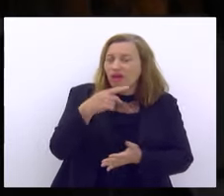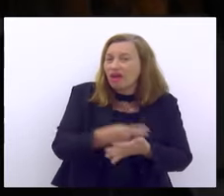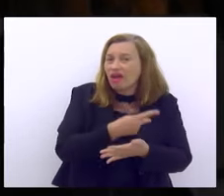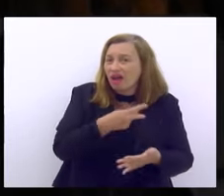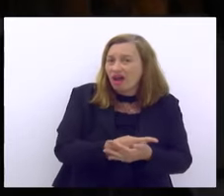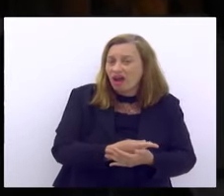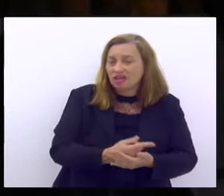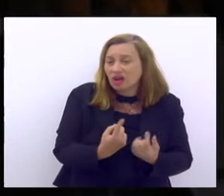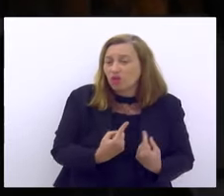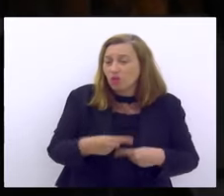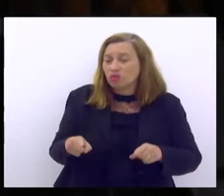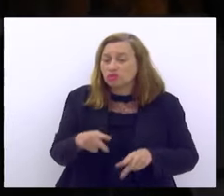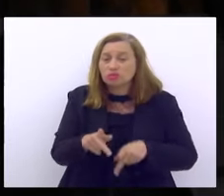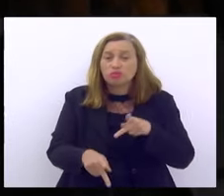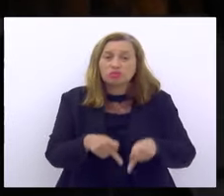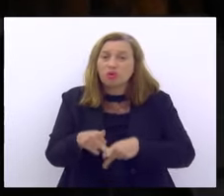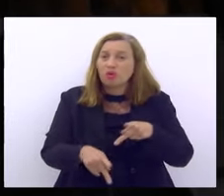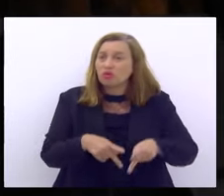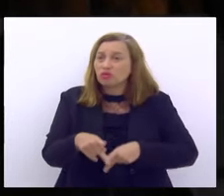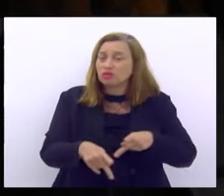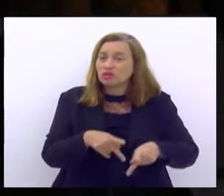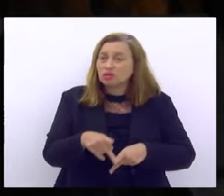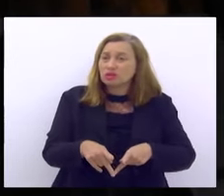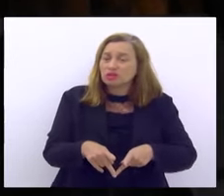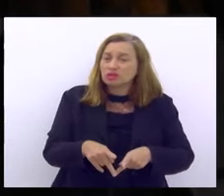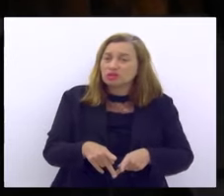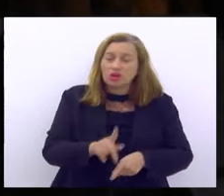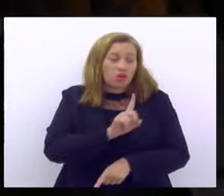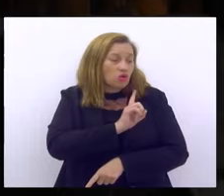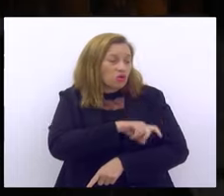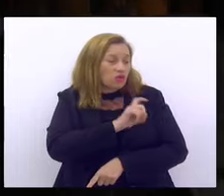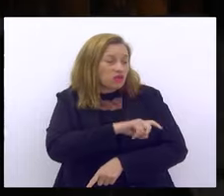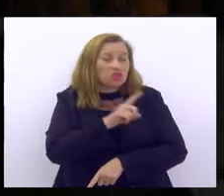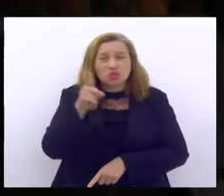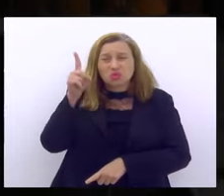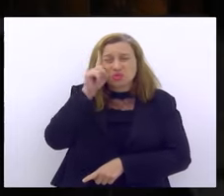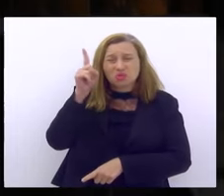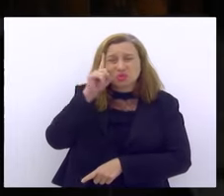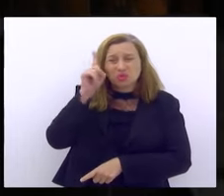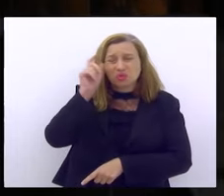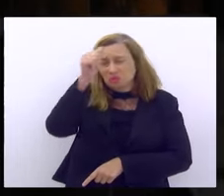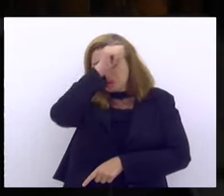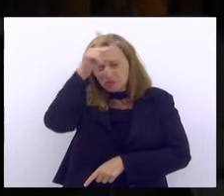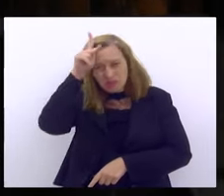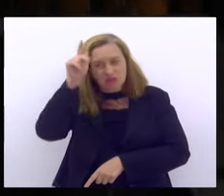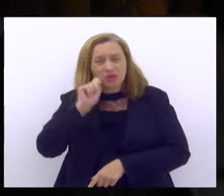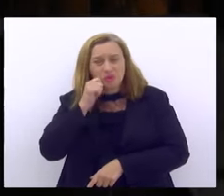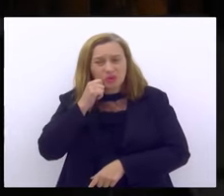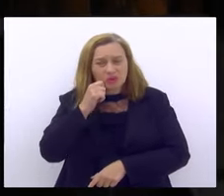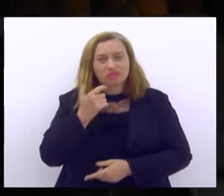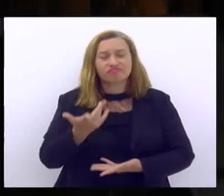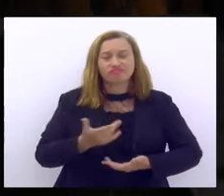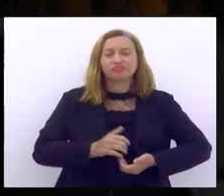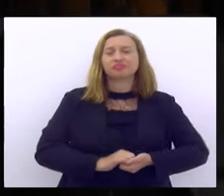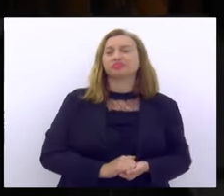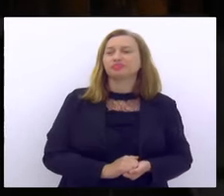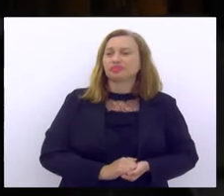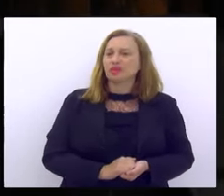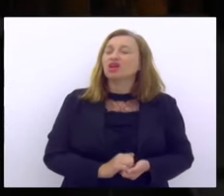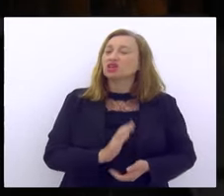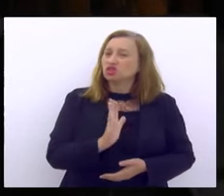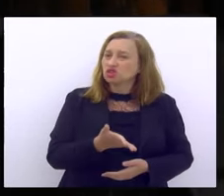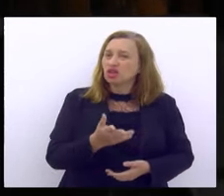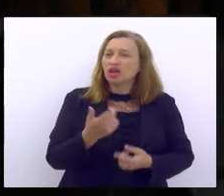população, porque covardias são realizadas diariamente pela prefeitura do prefeito Eduardo Paes. Já